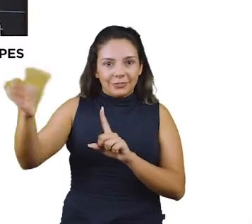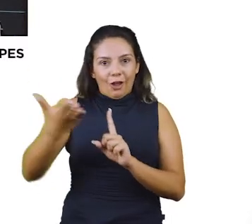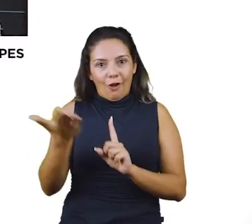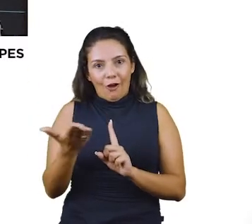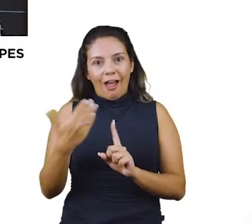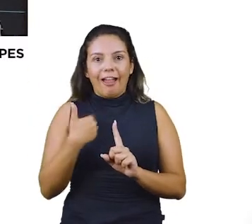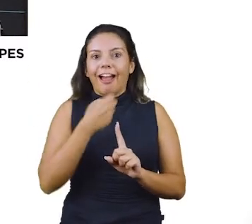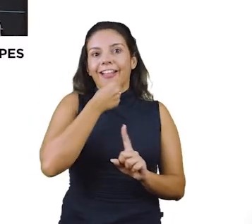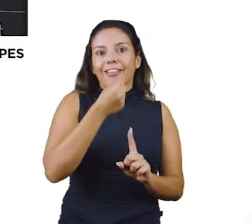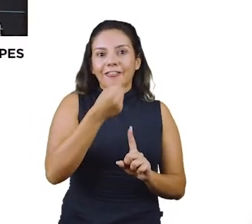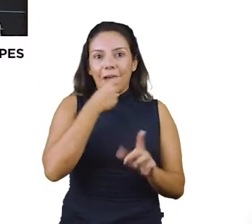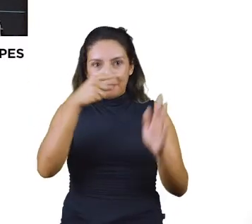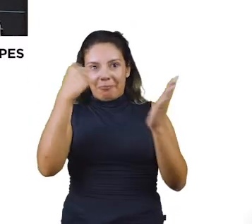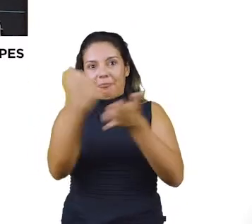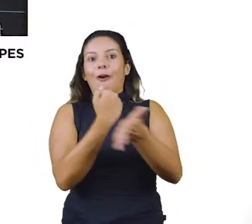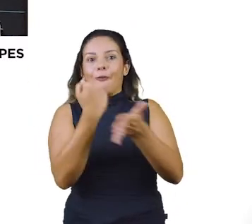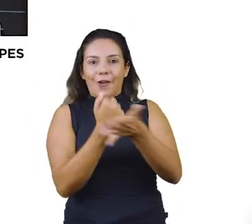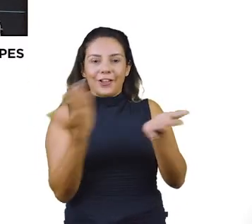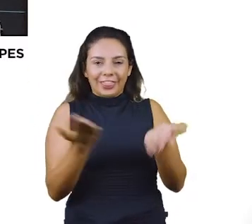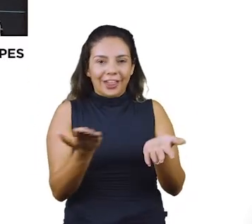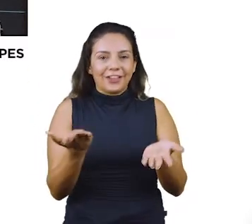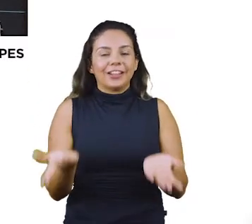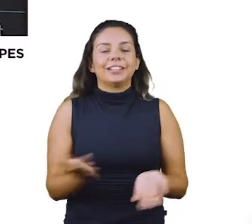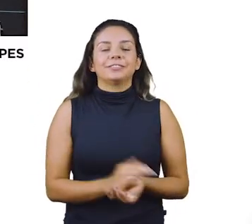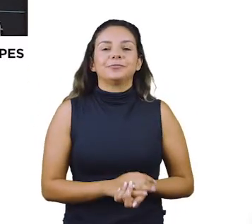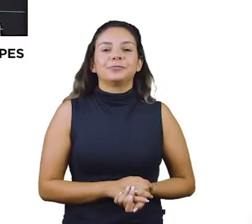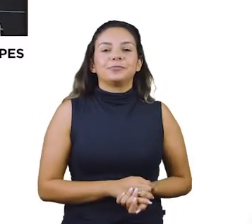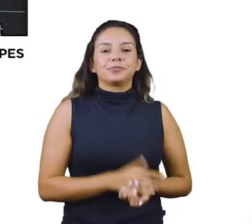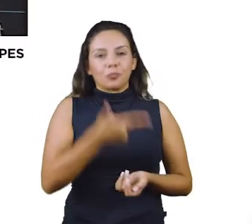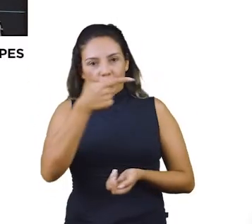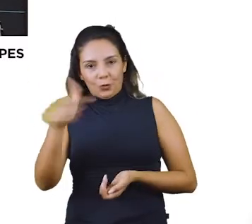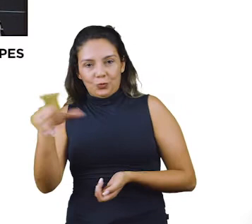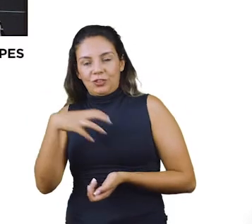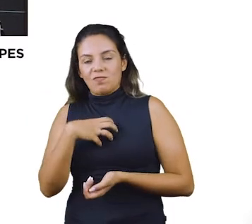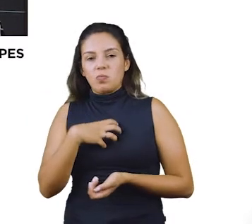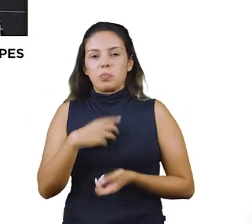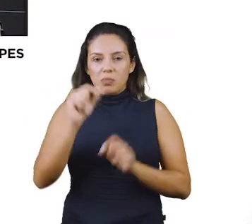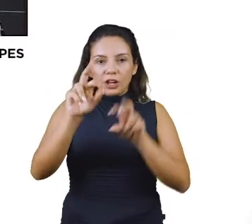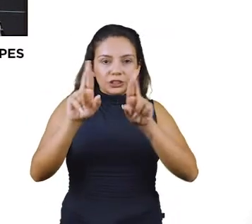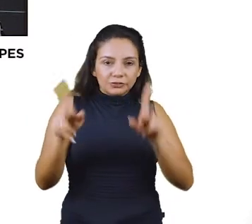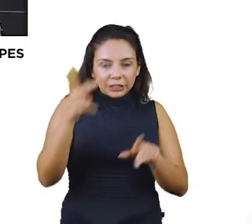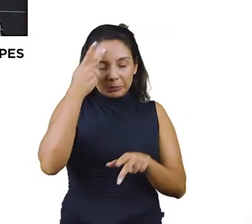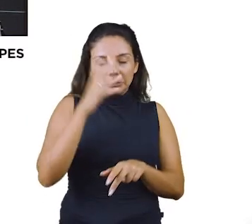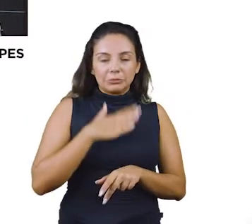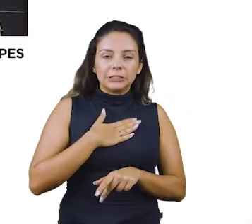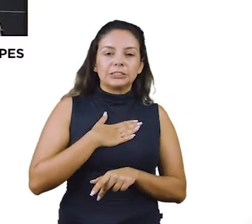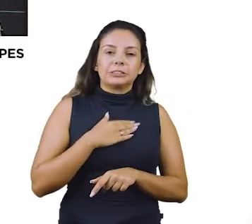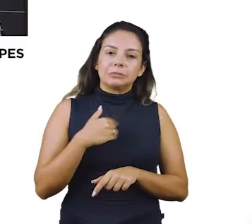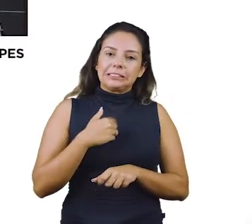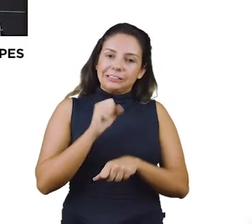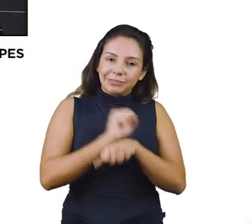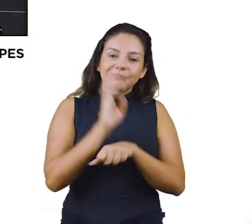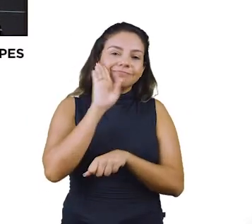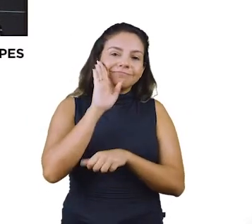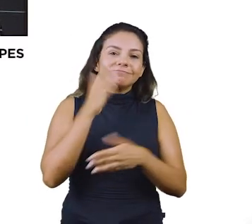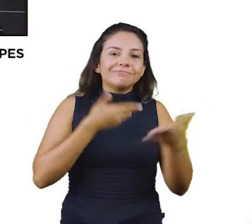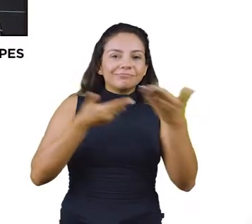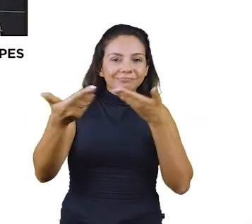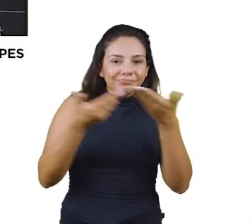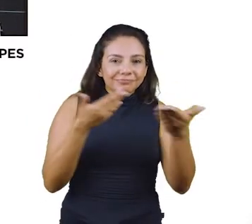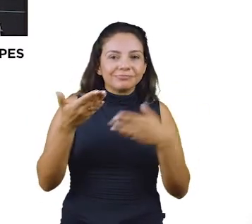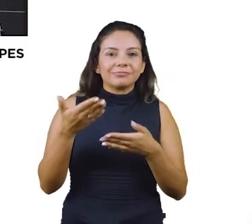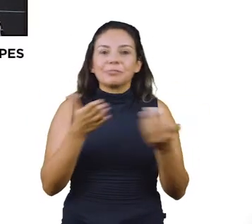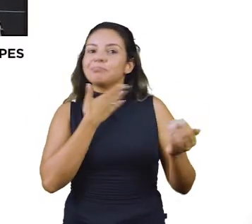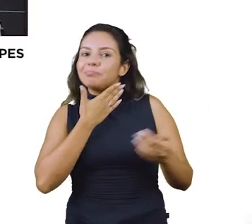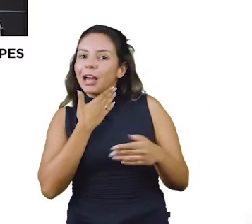alguns sempre um Papo. Agora estou do outro lado, um pouquinho diferente para mim, mas espero que seja bacana, espero que as pessoas que